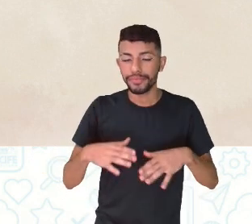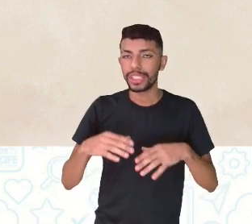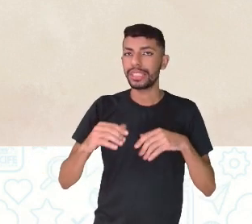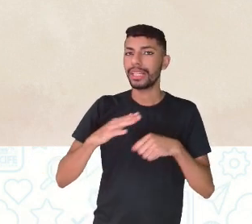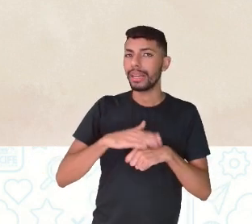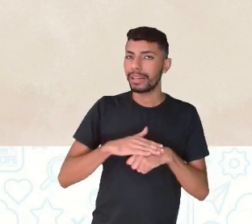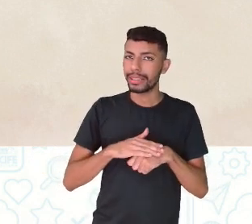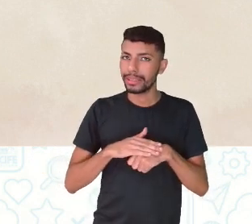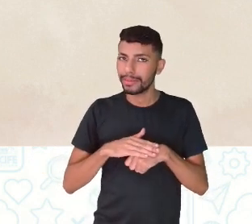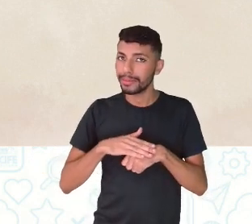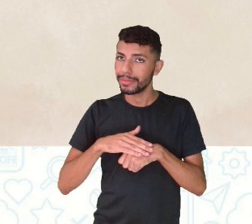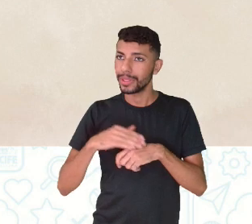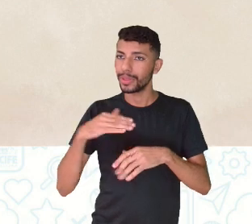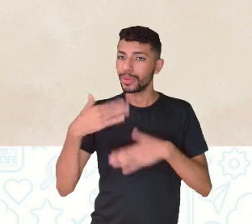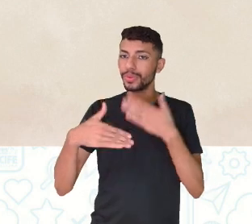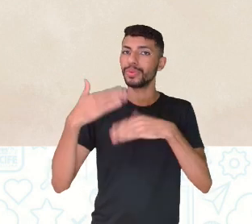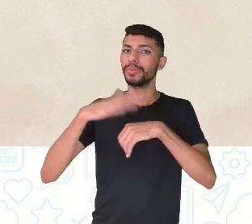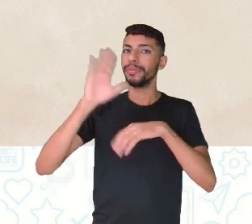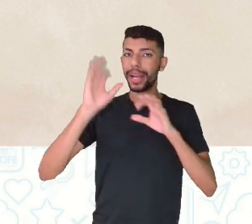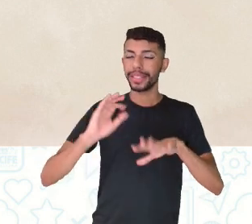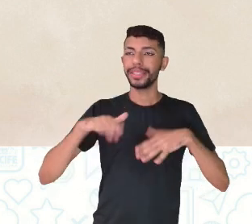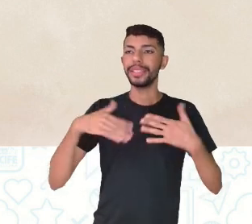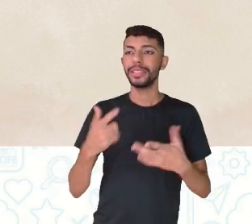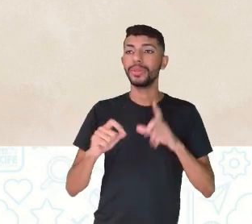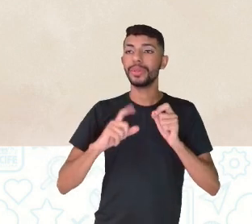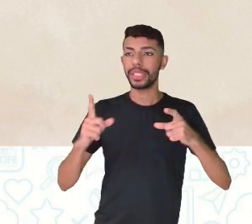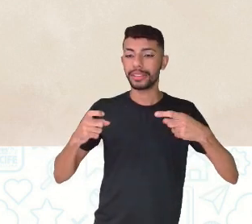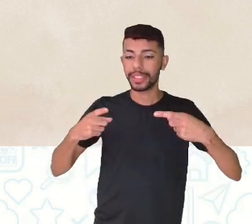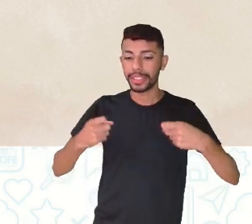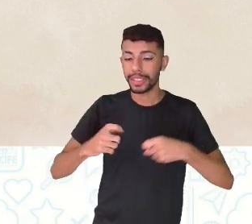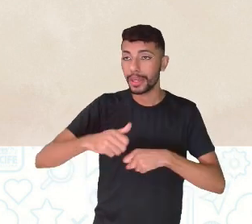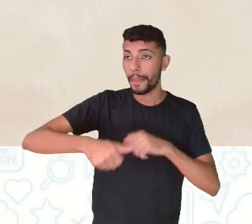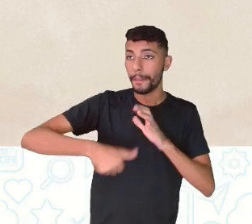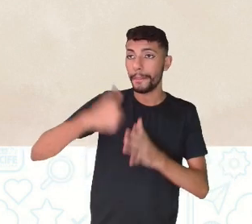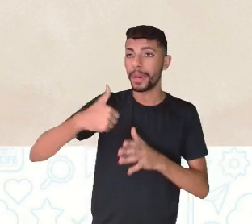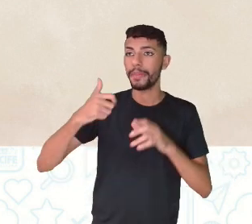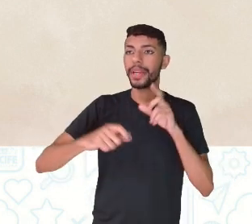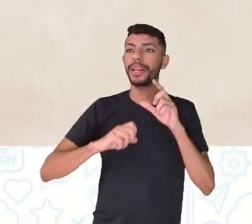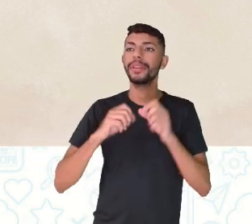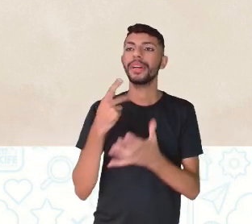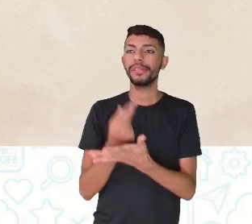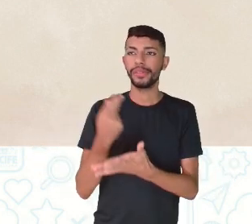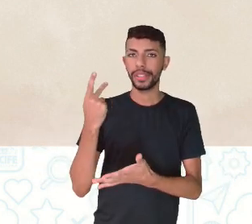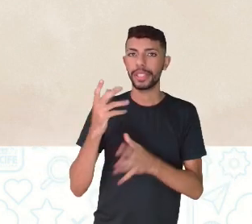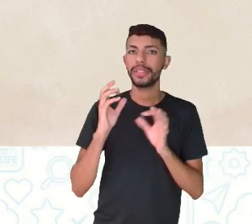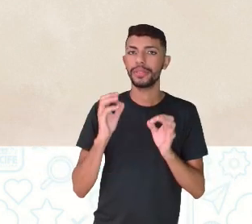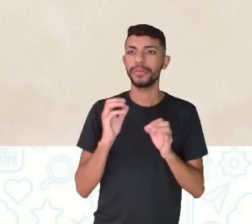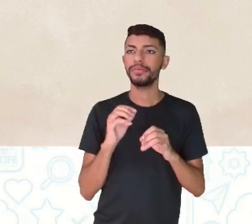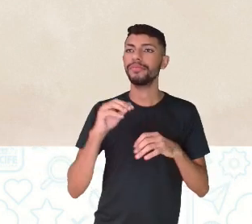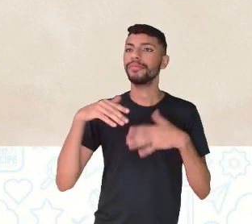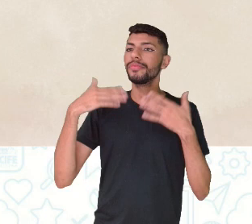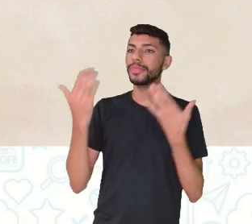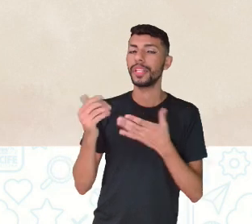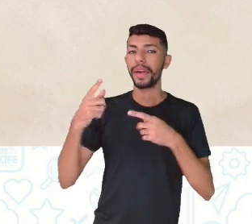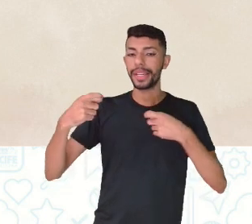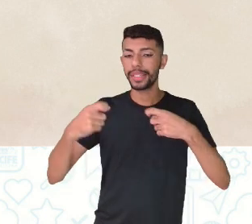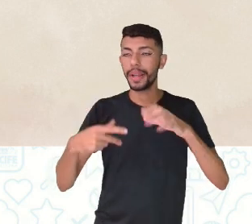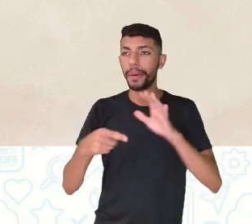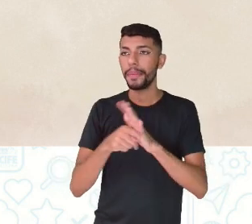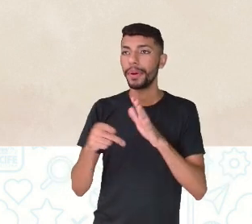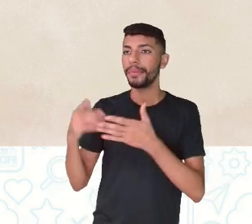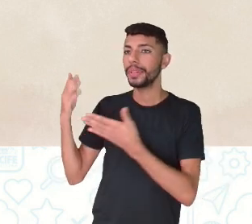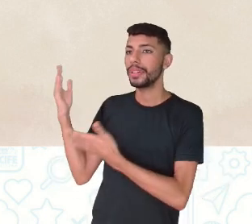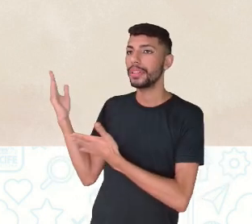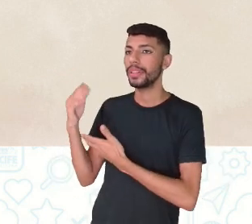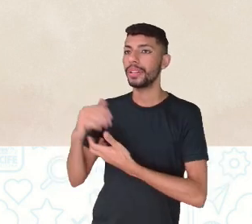primeiros confrontos, né? Conflitos armados entre colonos e ingleses aconteceram. E uma dessas batalhas é essa